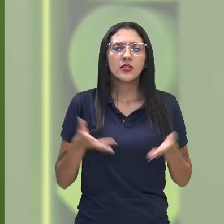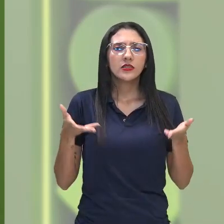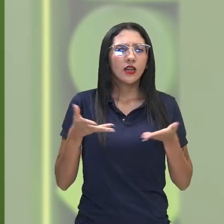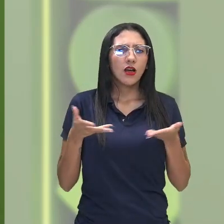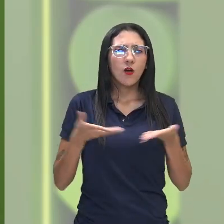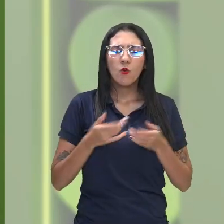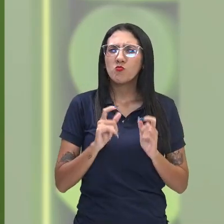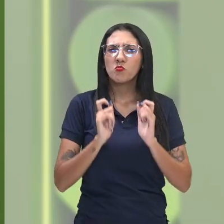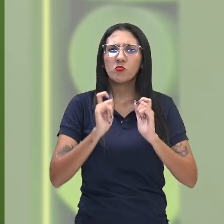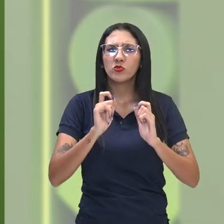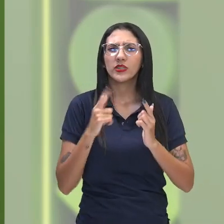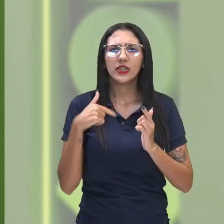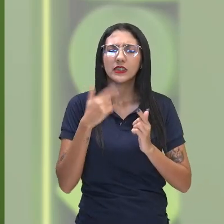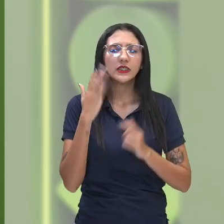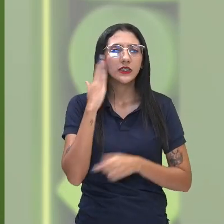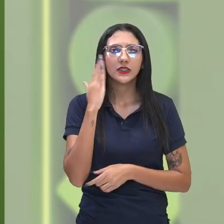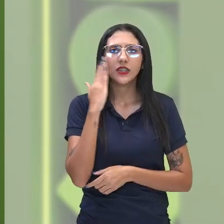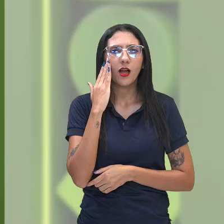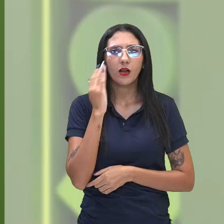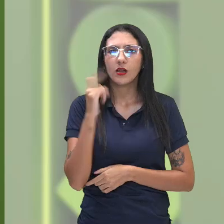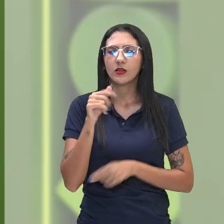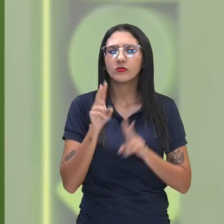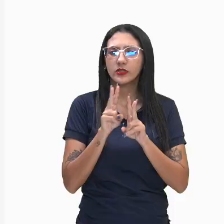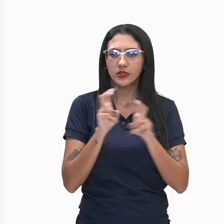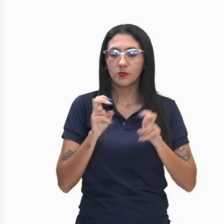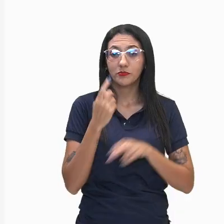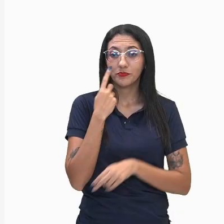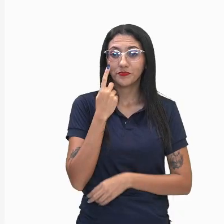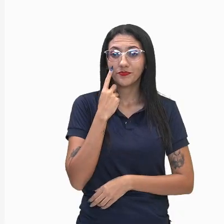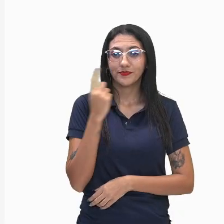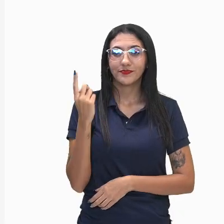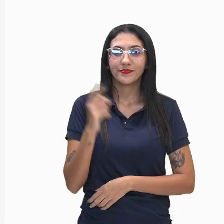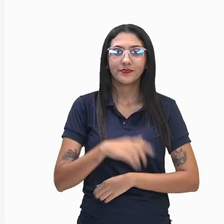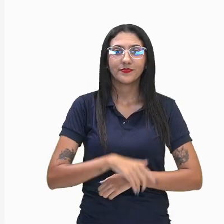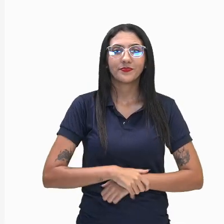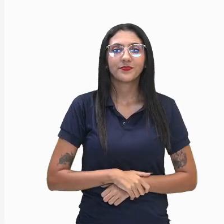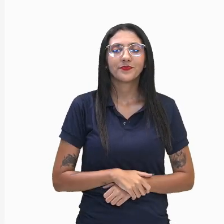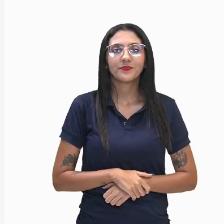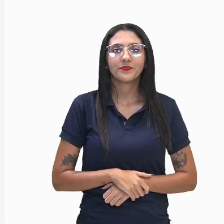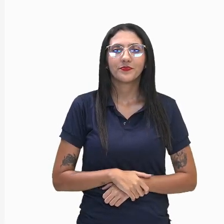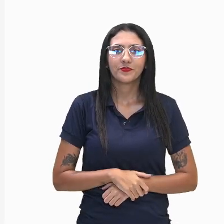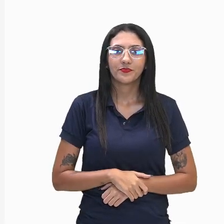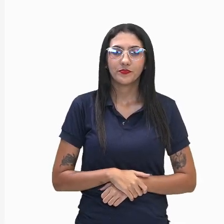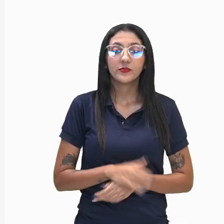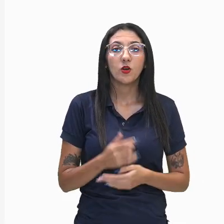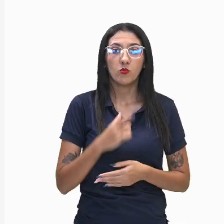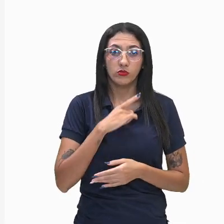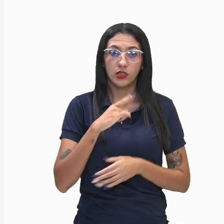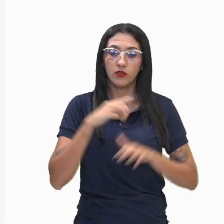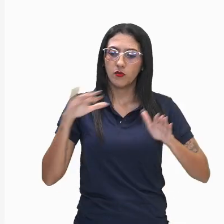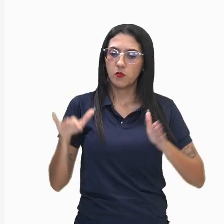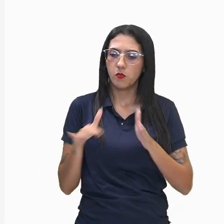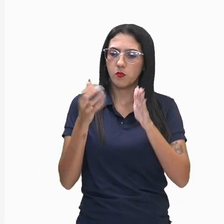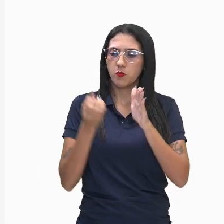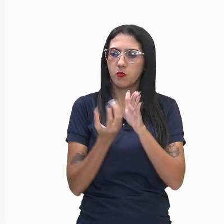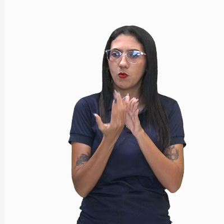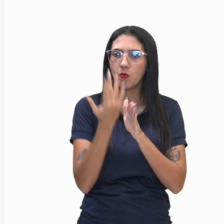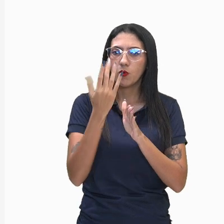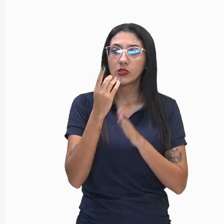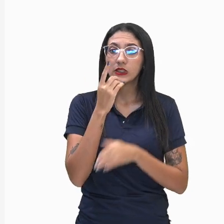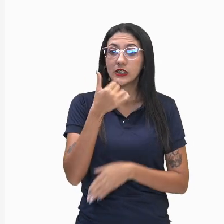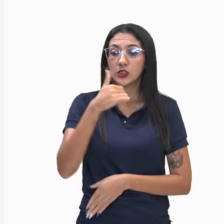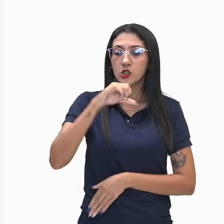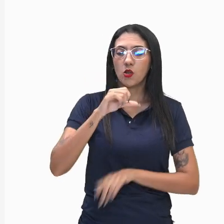tem de informações sobre os vulcões? Vamos observar aí na nossa imagem. Um vulcão entrou em erupção no dia 19 de setembro